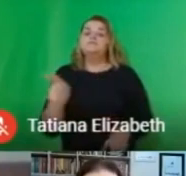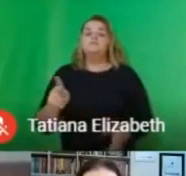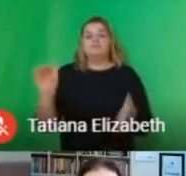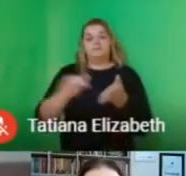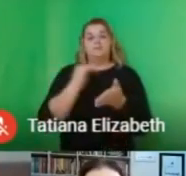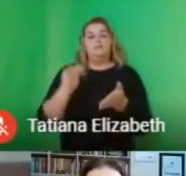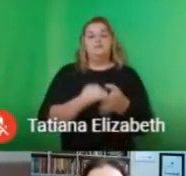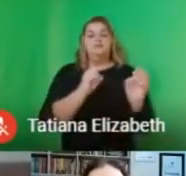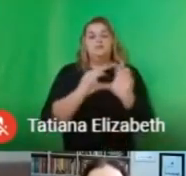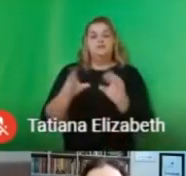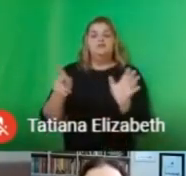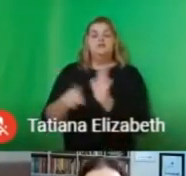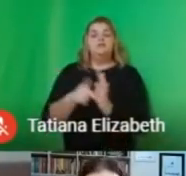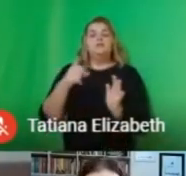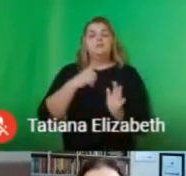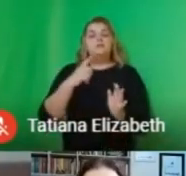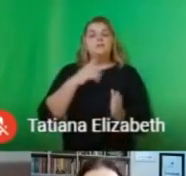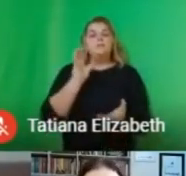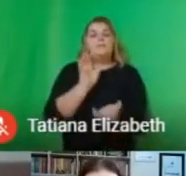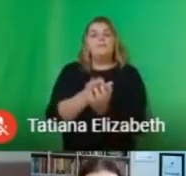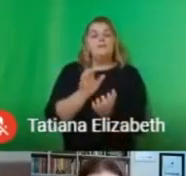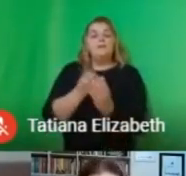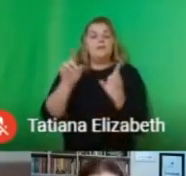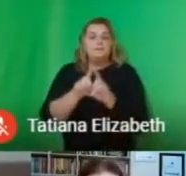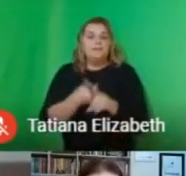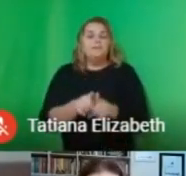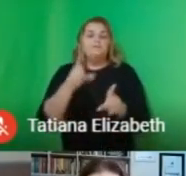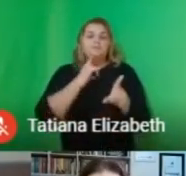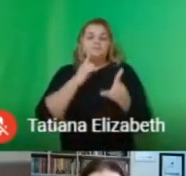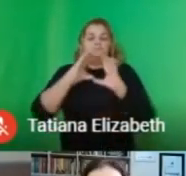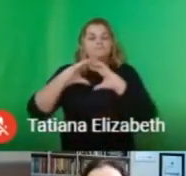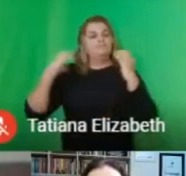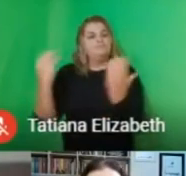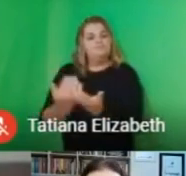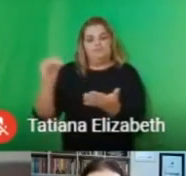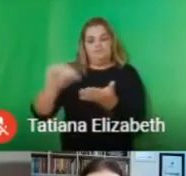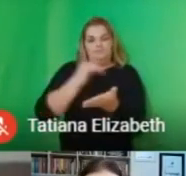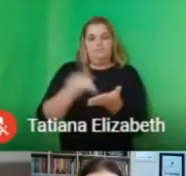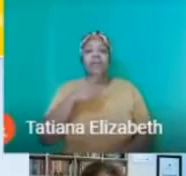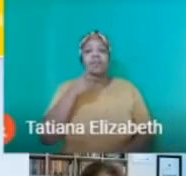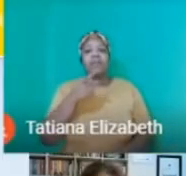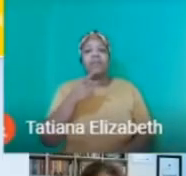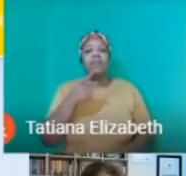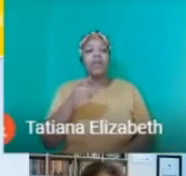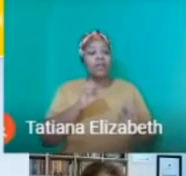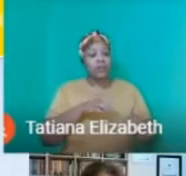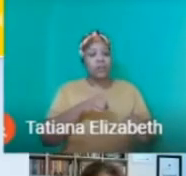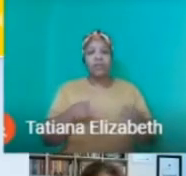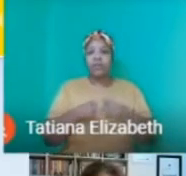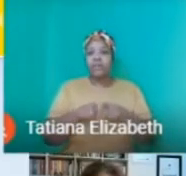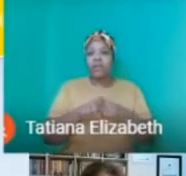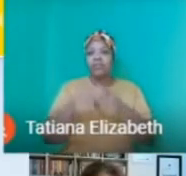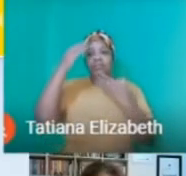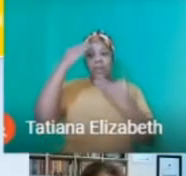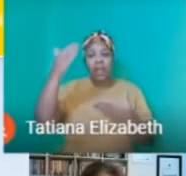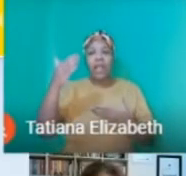e o serviço social seguem em campanha pela aprovação do novo Fundeb, o Fundo de Manutenção e Desenvolvimento da Educação Básica e